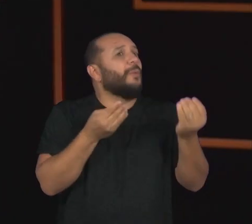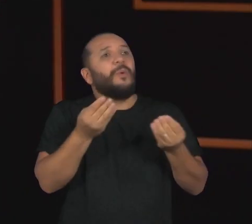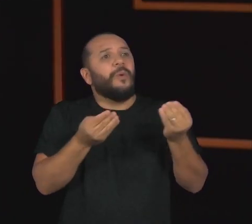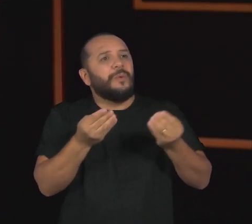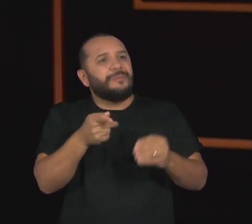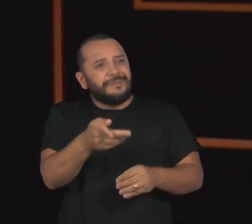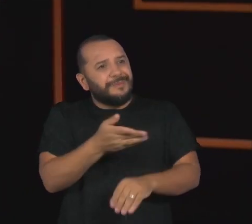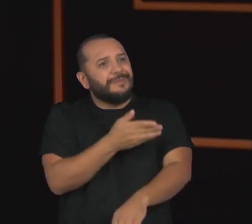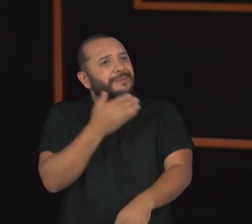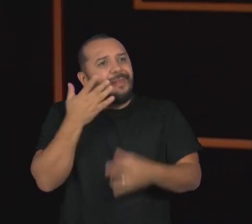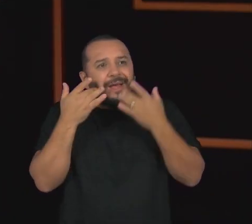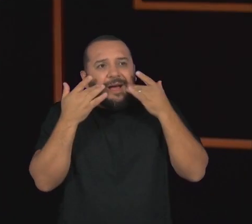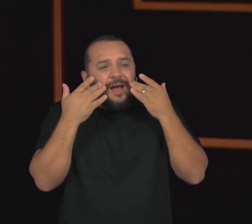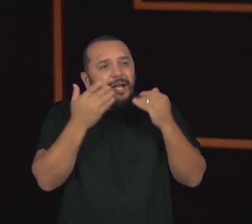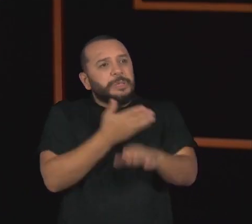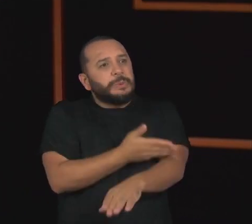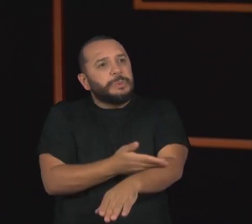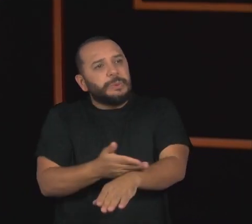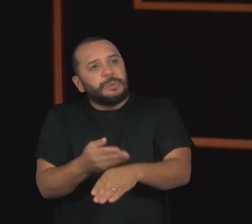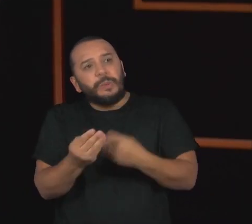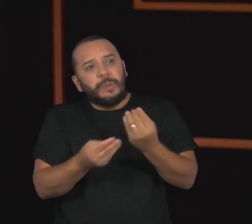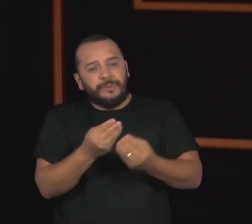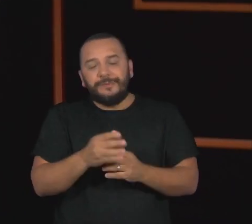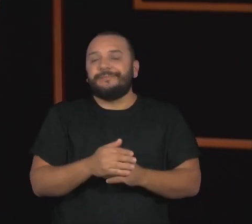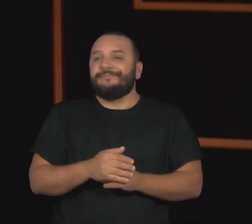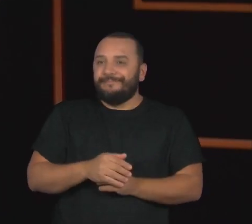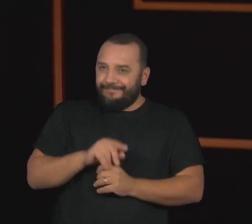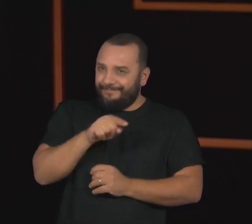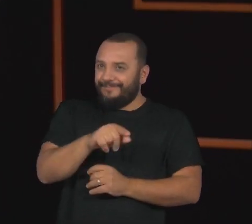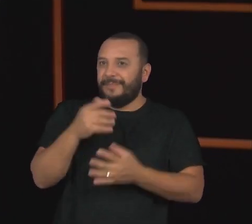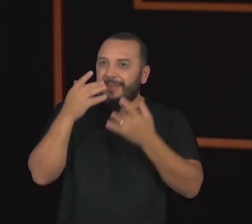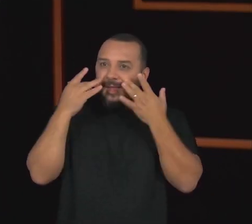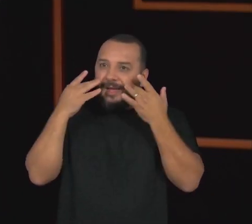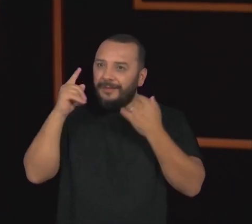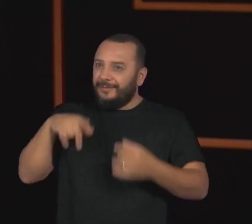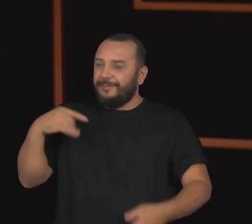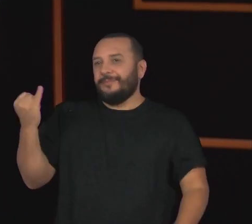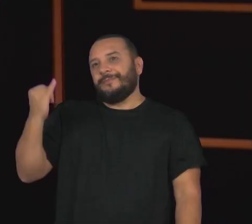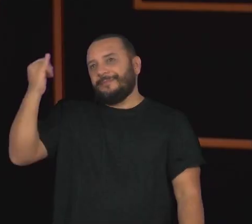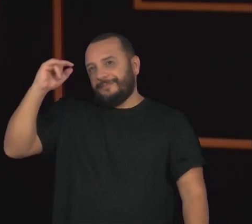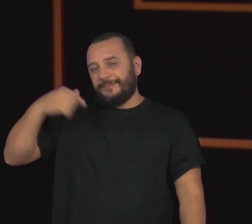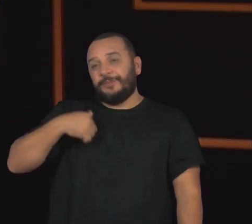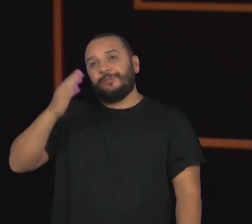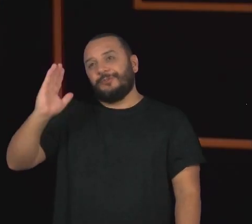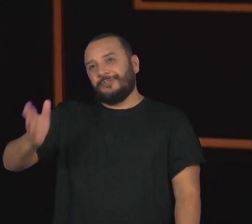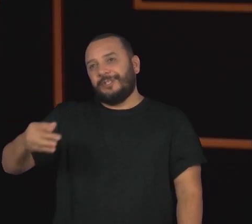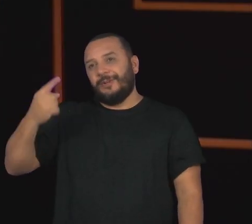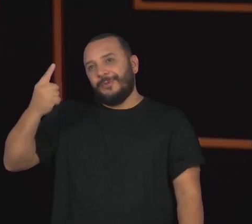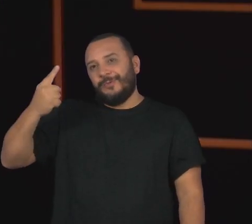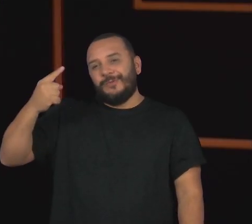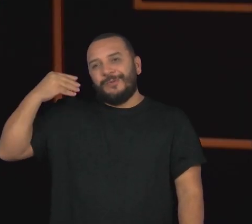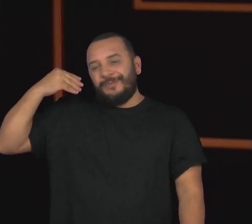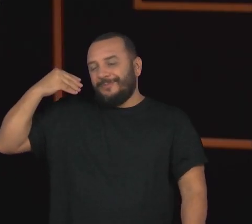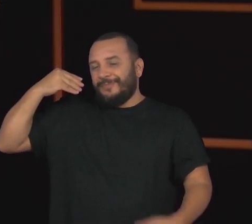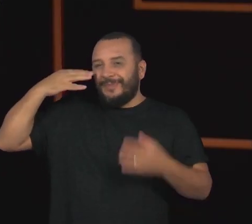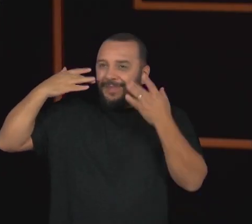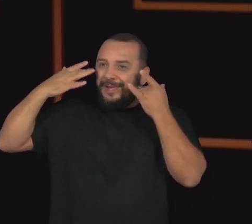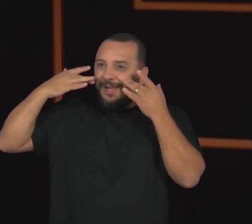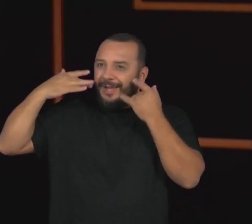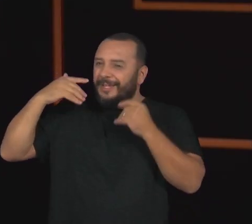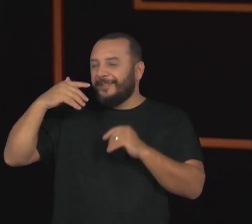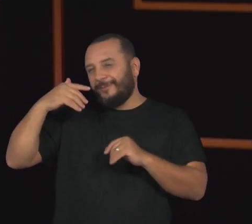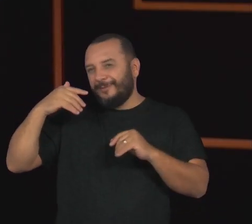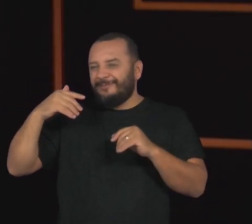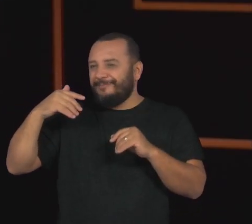É bem diferente, foi uma escola muito importante. Eu tinha feito uma peça semi-amadora